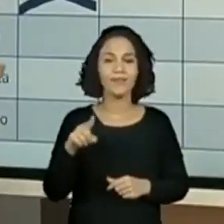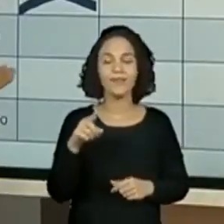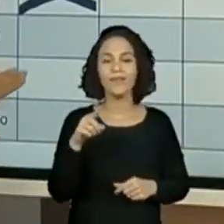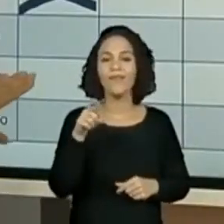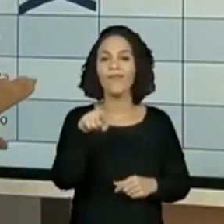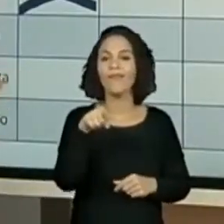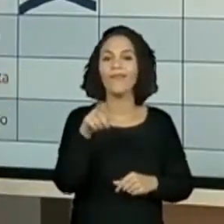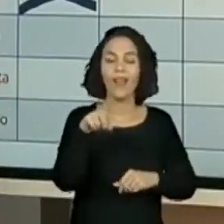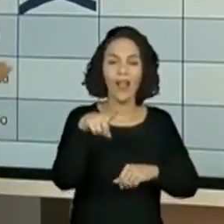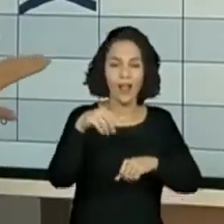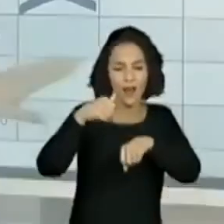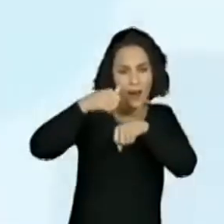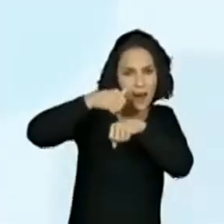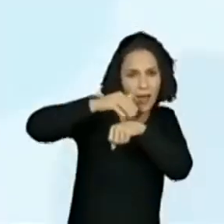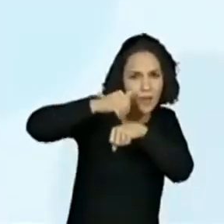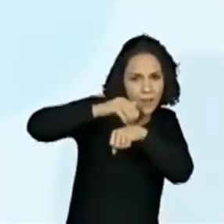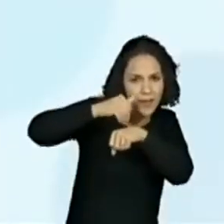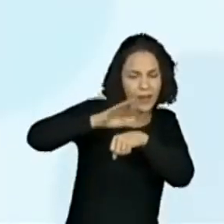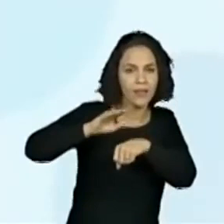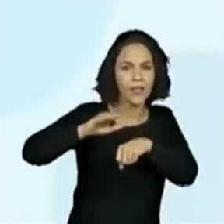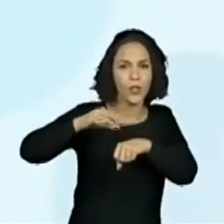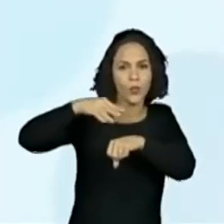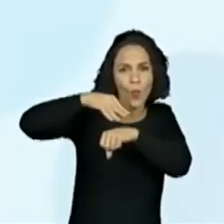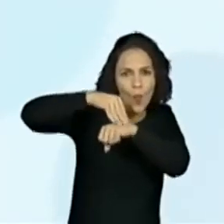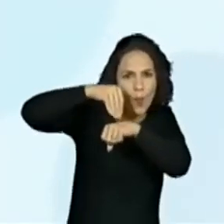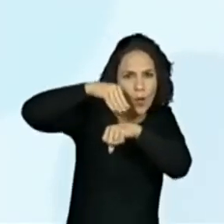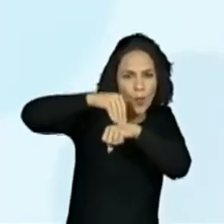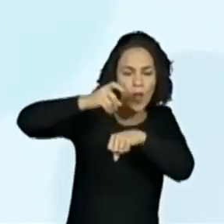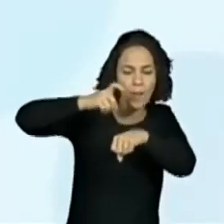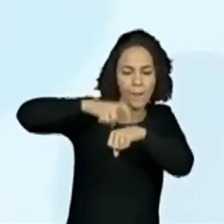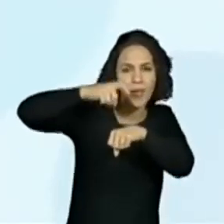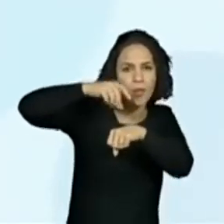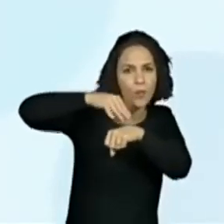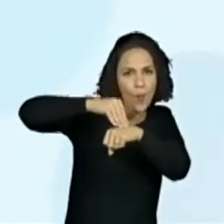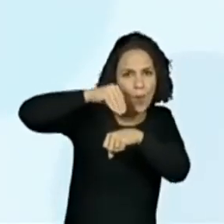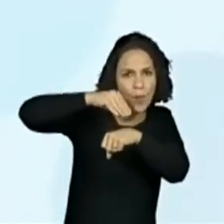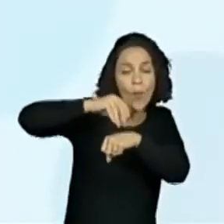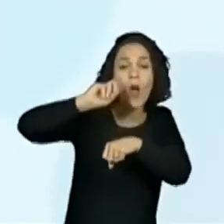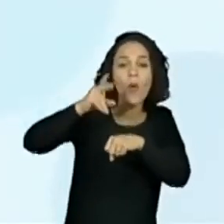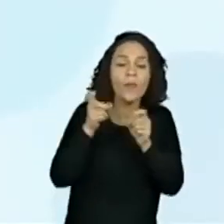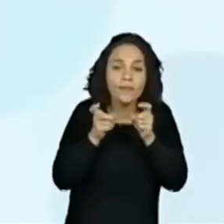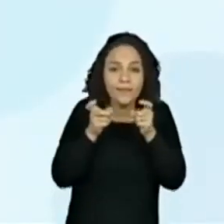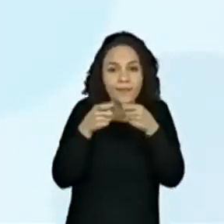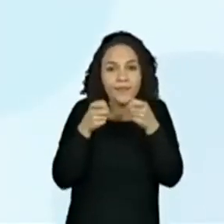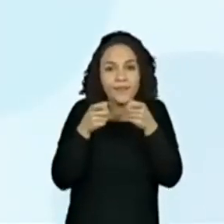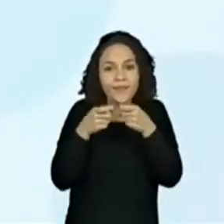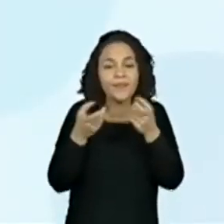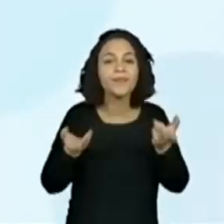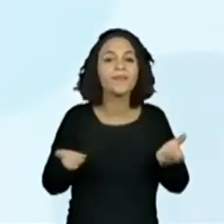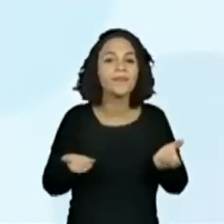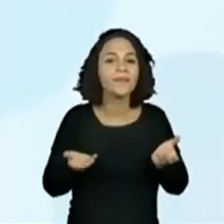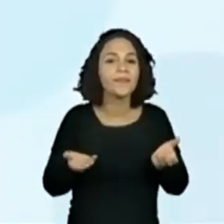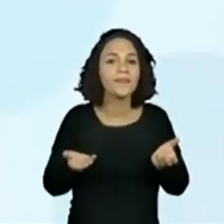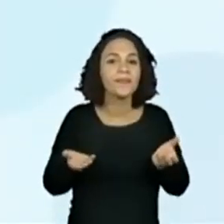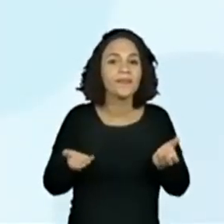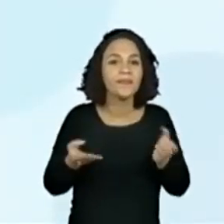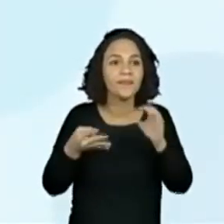bucal lambedor, sugador, picador, sugador ou mastigador?